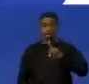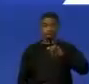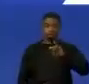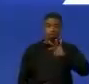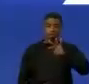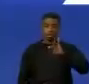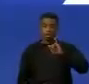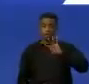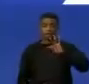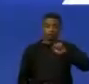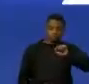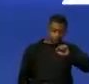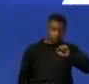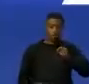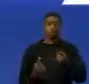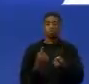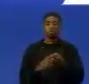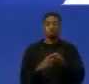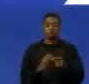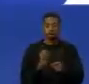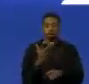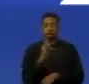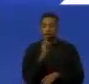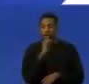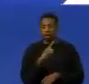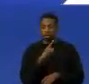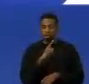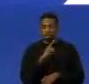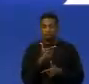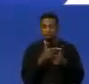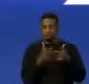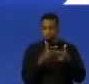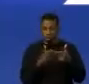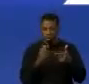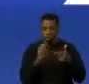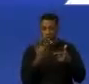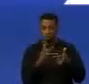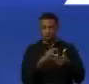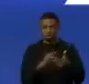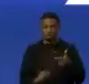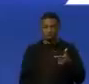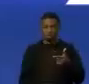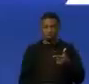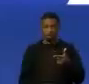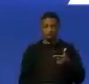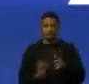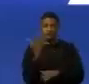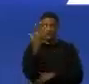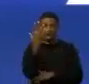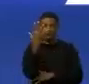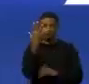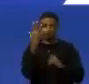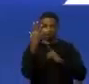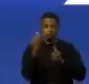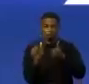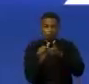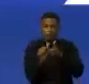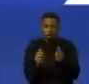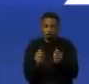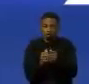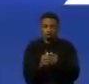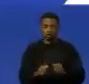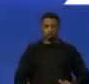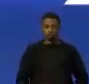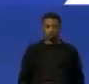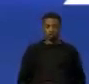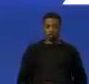se ela é uma planta epífita, ela não vai causar nenhum tipo de dano, nenhum tipo de problema para a árvore que está servindo como suporte para